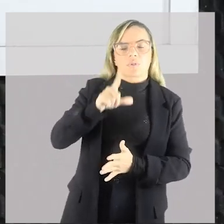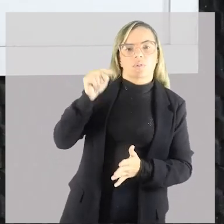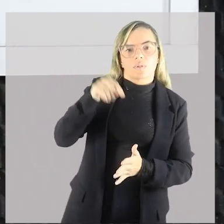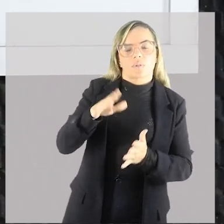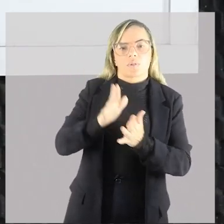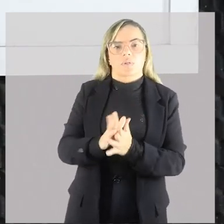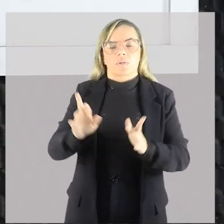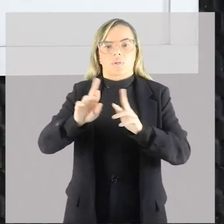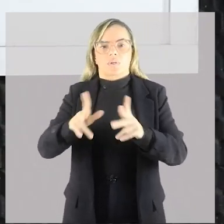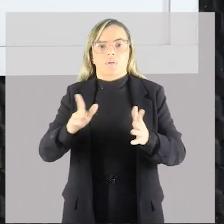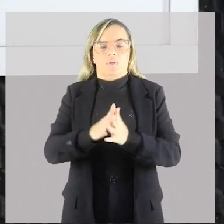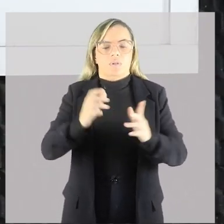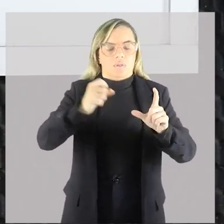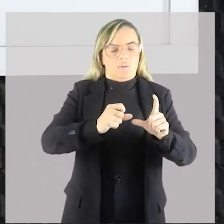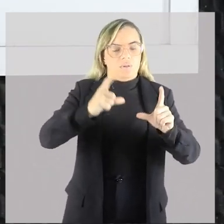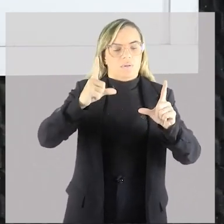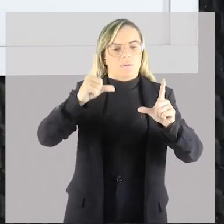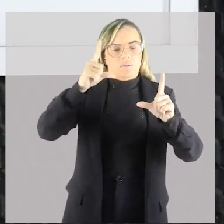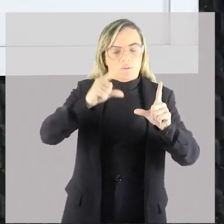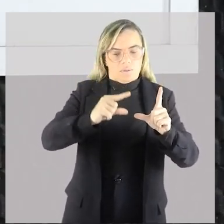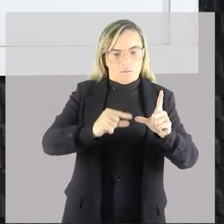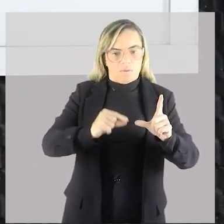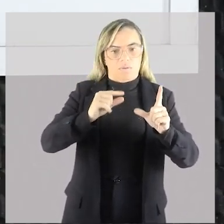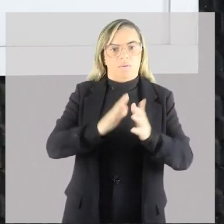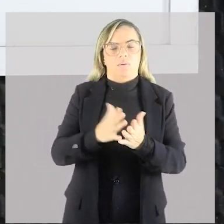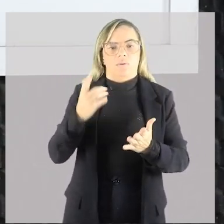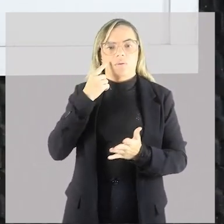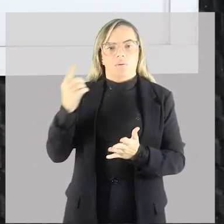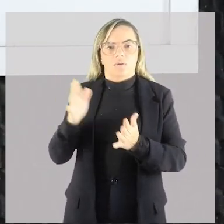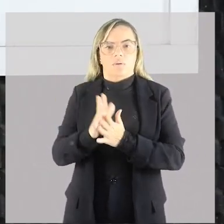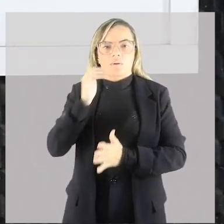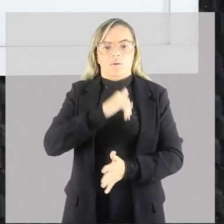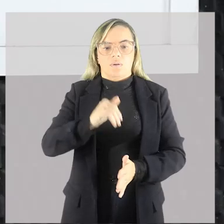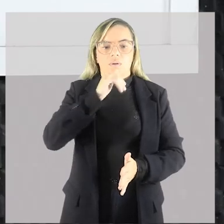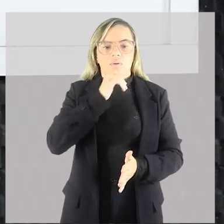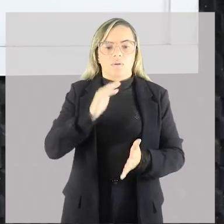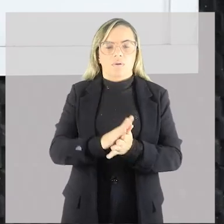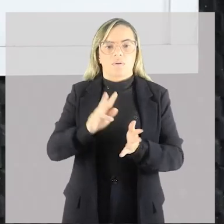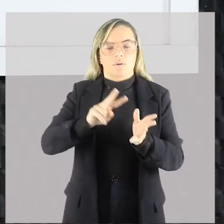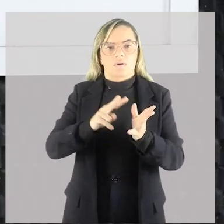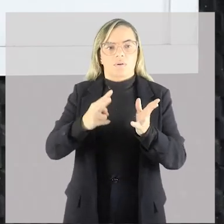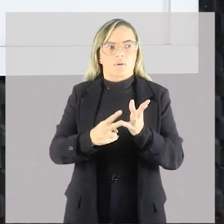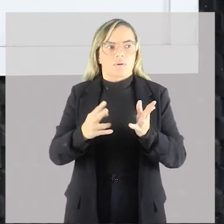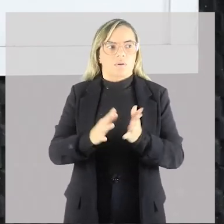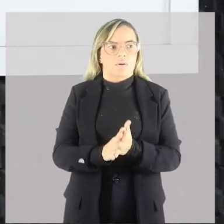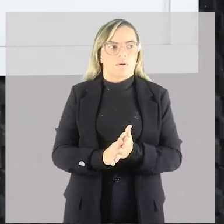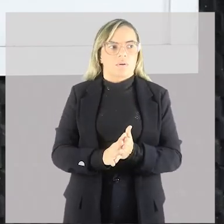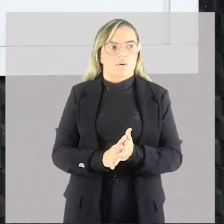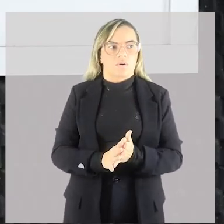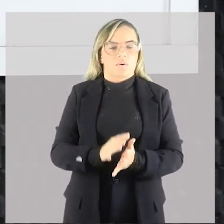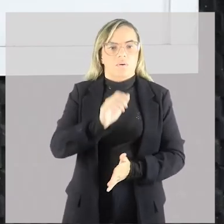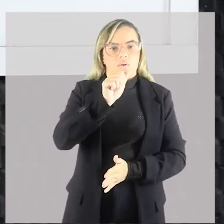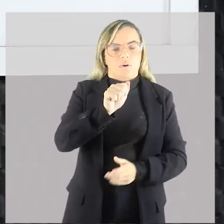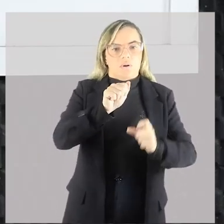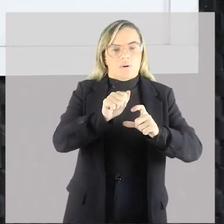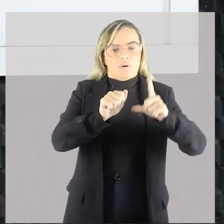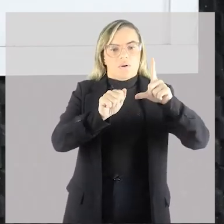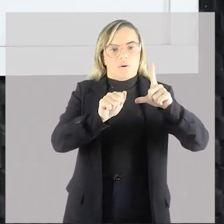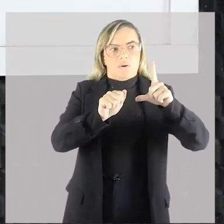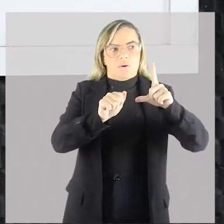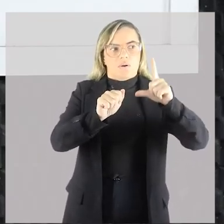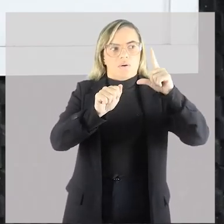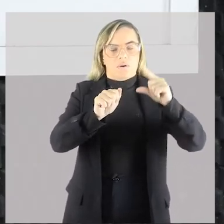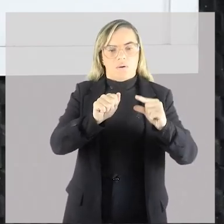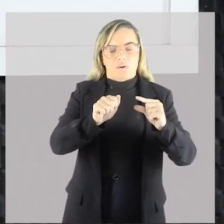as maiúsculas das minúsculas. Então, por exemplo, quais são as vogais? Você tem o A maiúsculo e você tem o